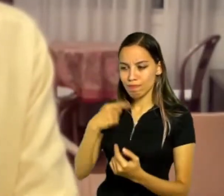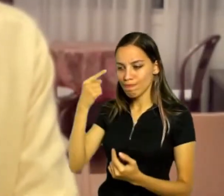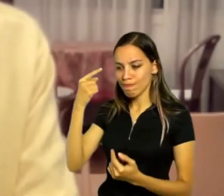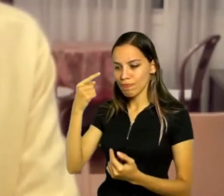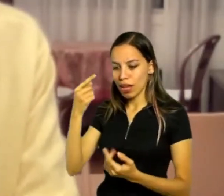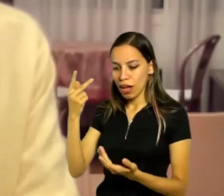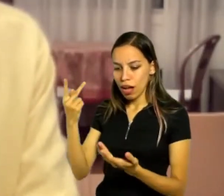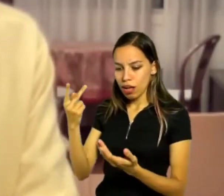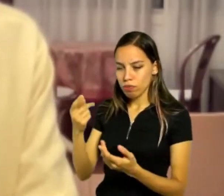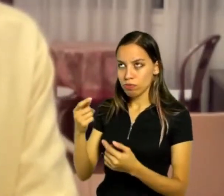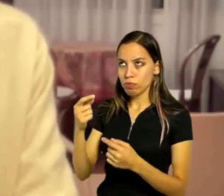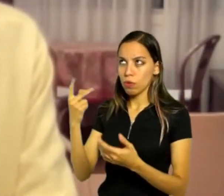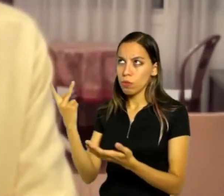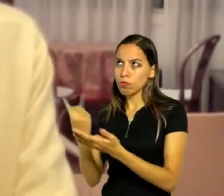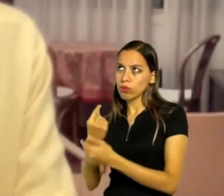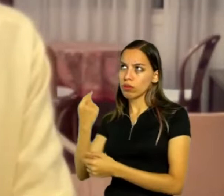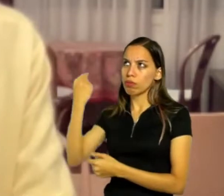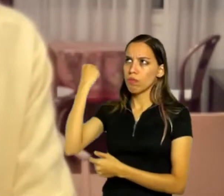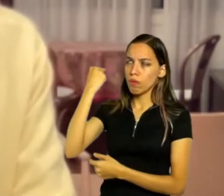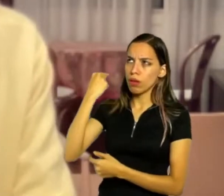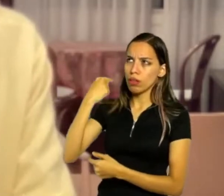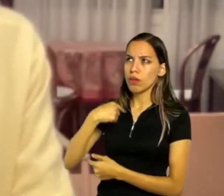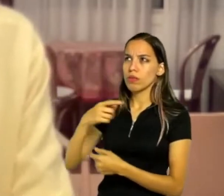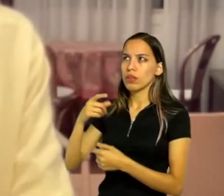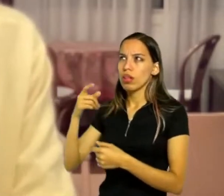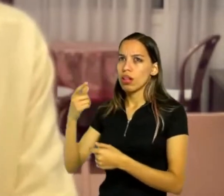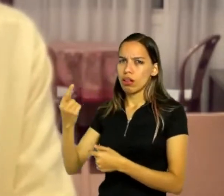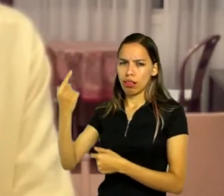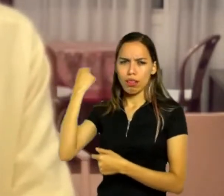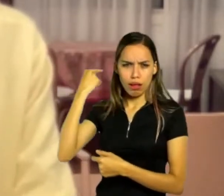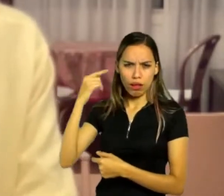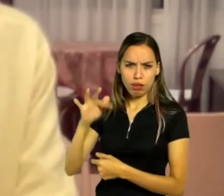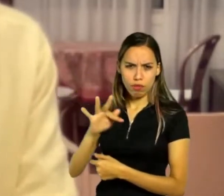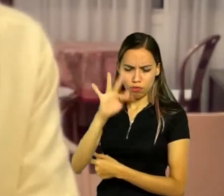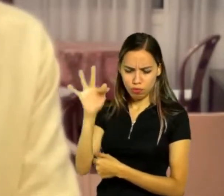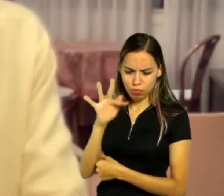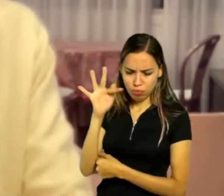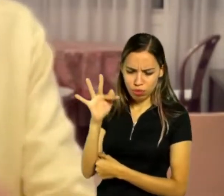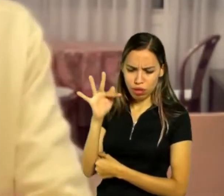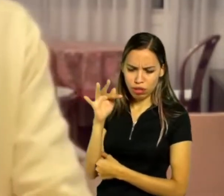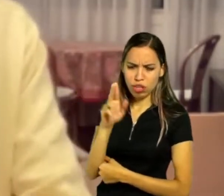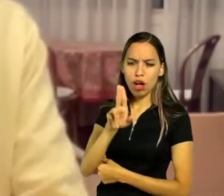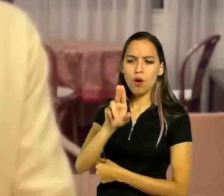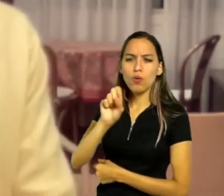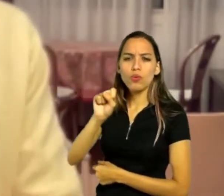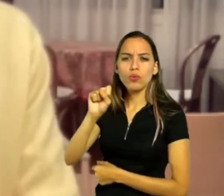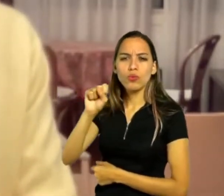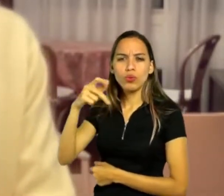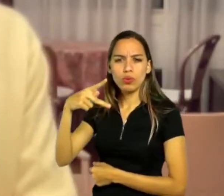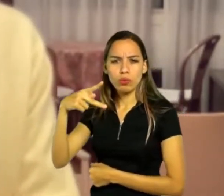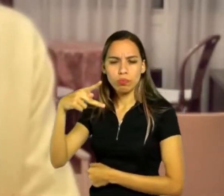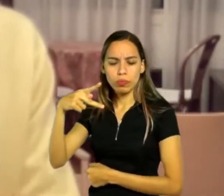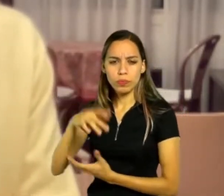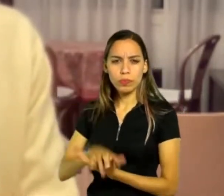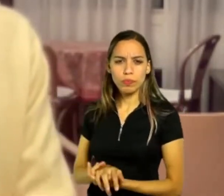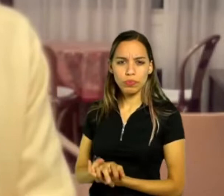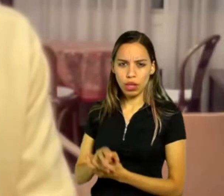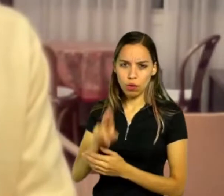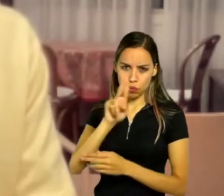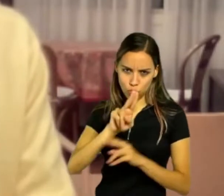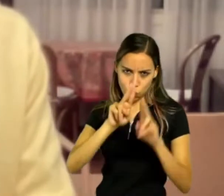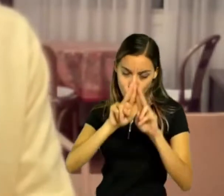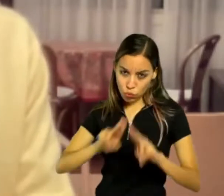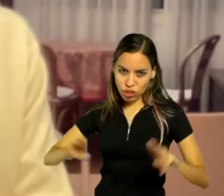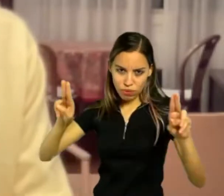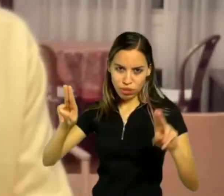acontecimento. Quando as turmas da Faculdade de Medicina da USP aqui completam 50 anos de formato, a